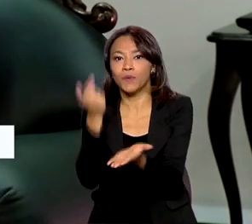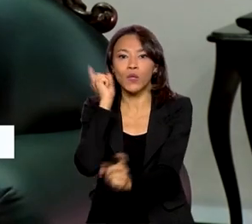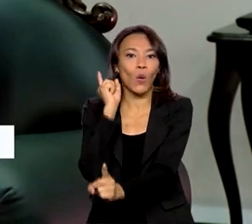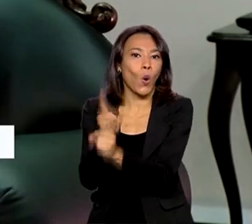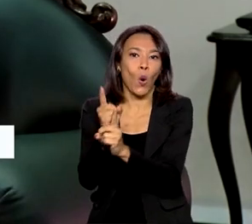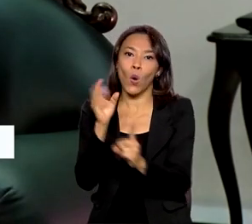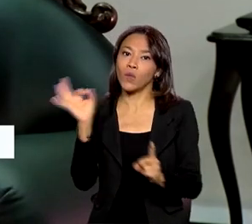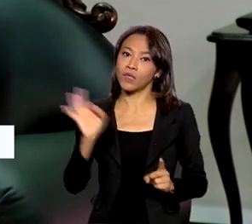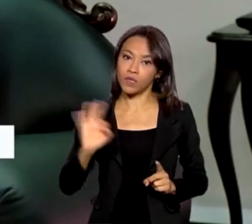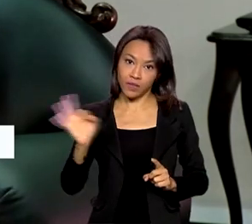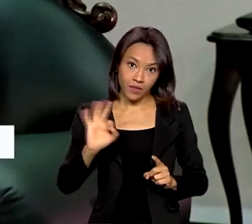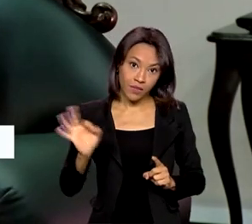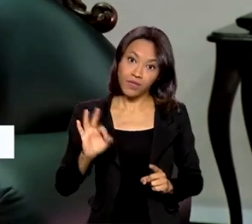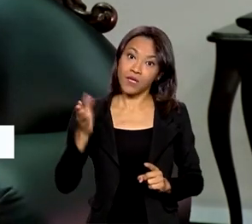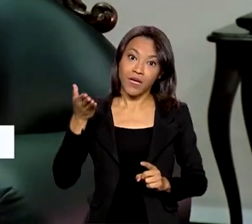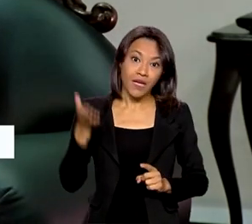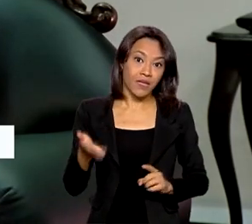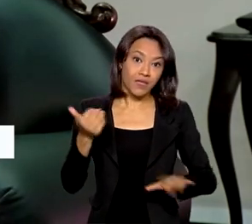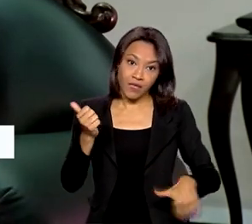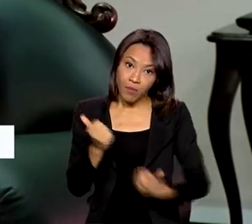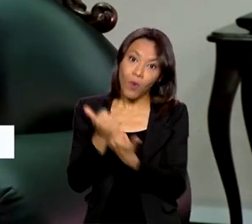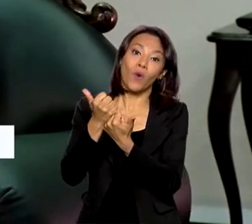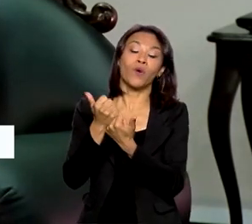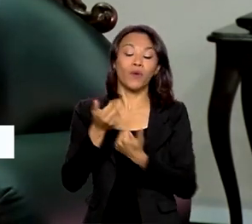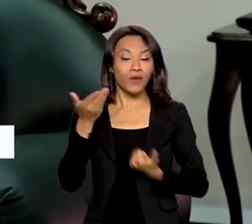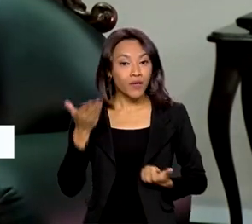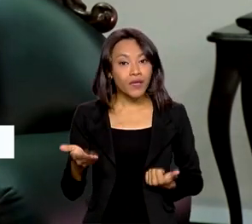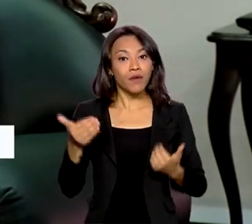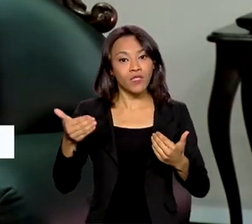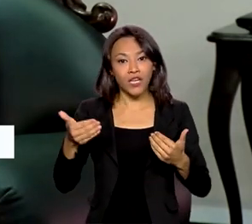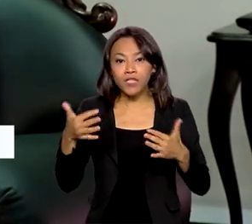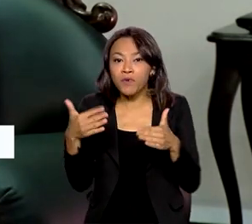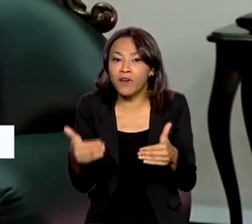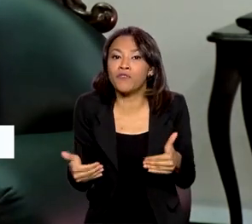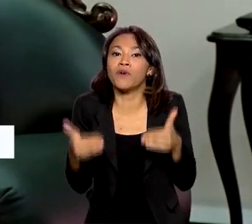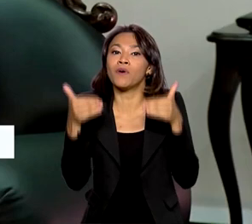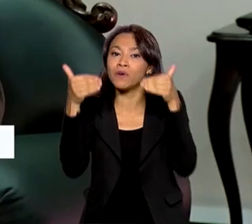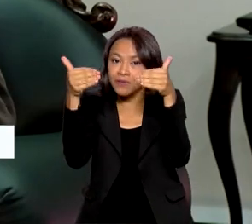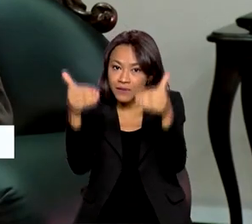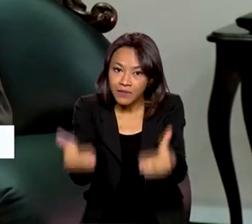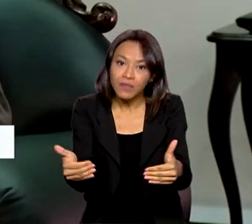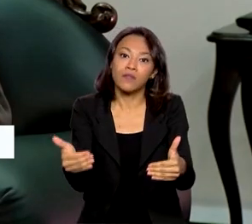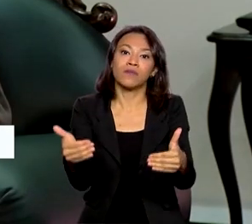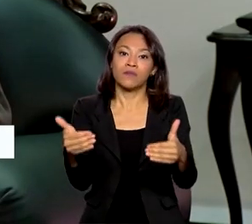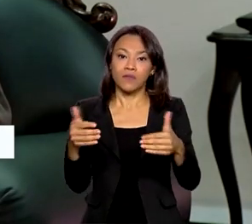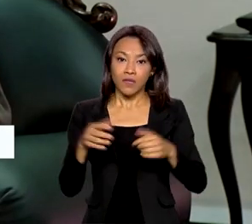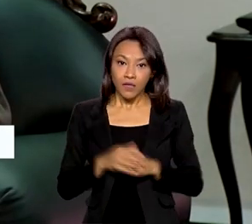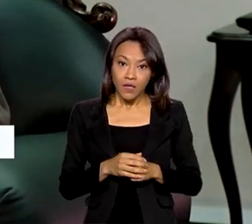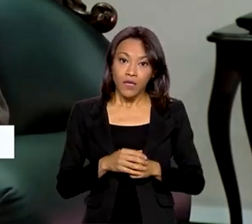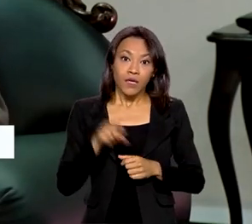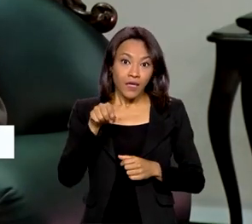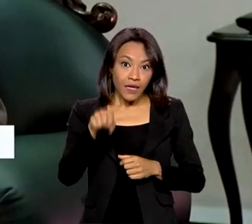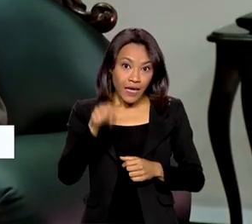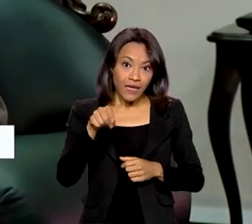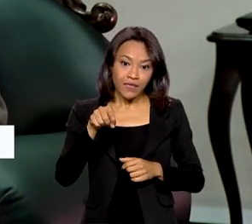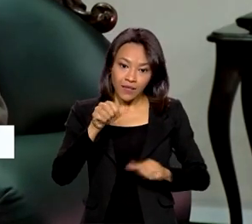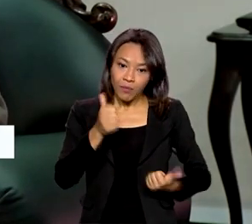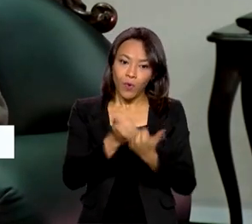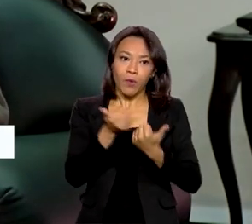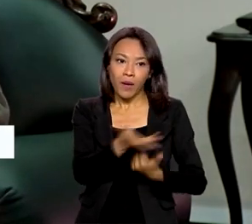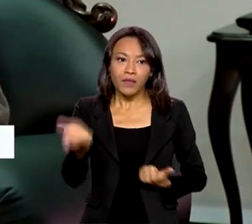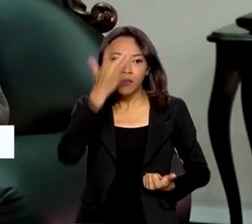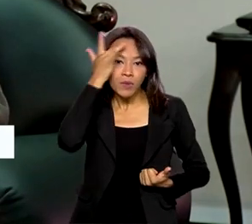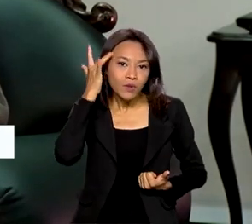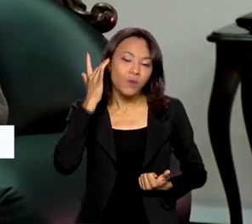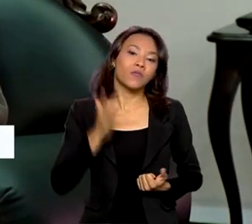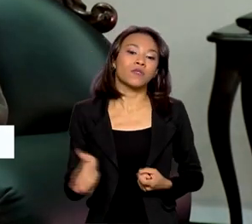vezes não encontram esse atendimento não encontro esse apoio e o ministério fez a sua operação e levou essa essa mão amiga para